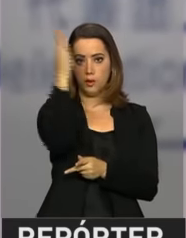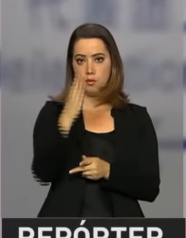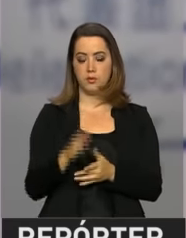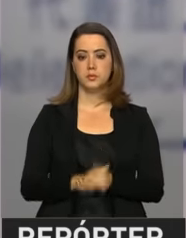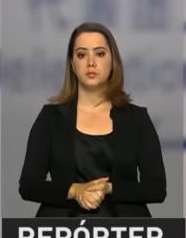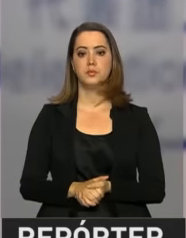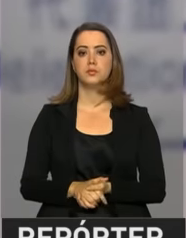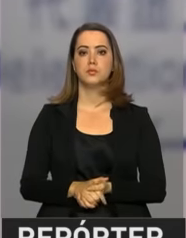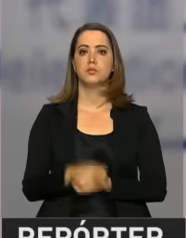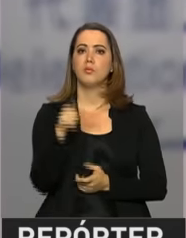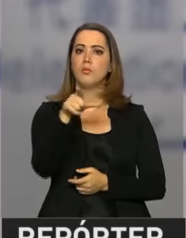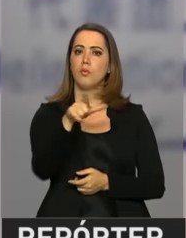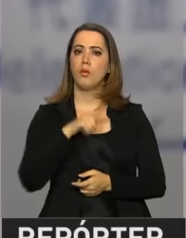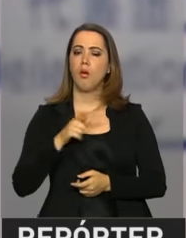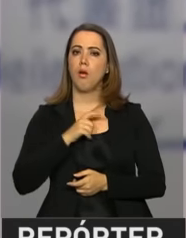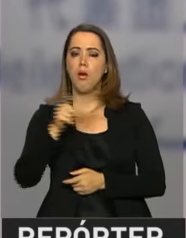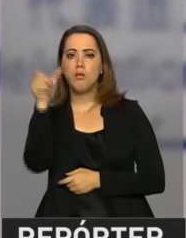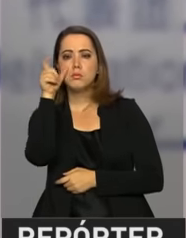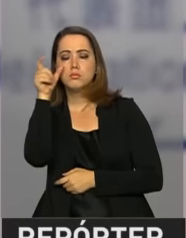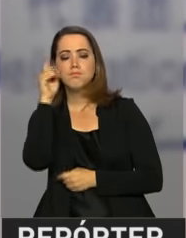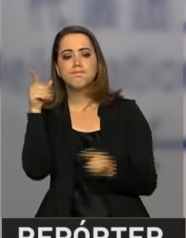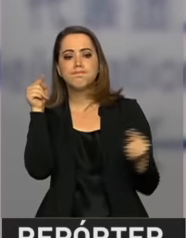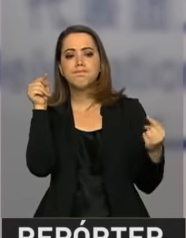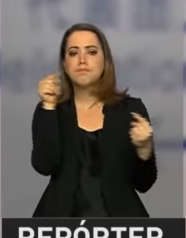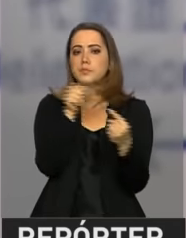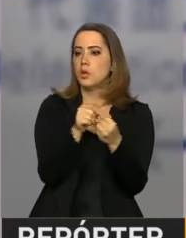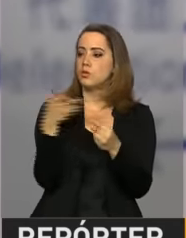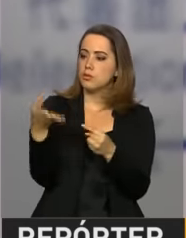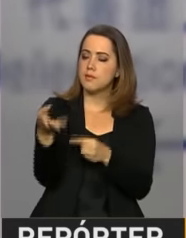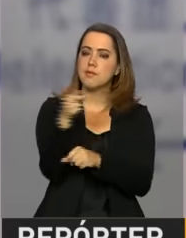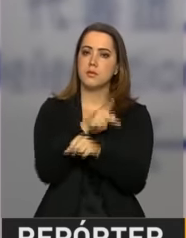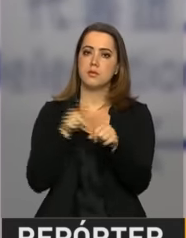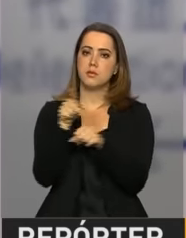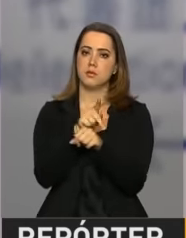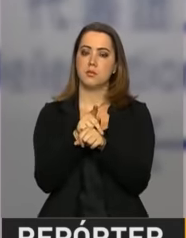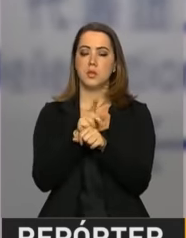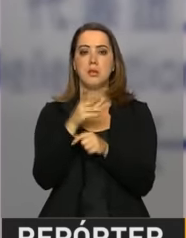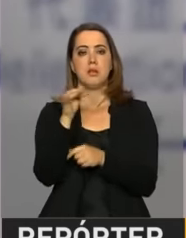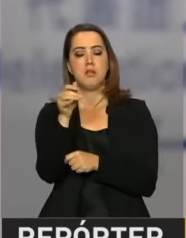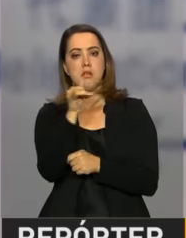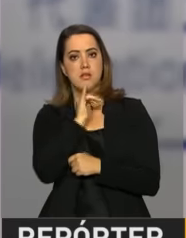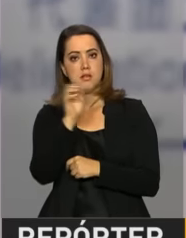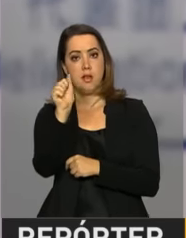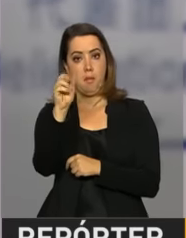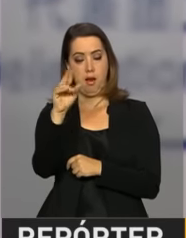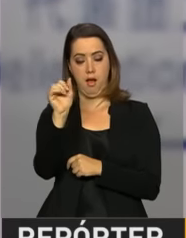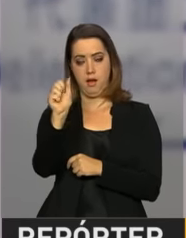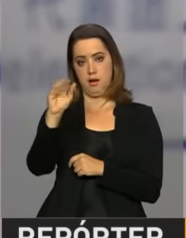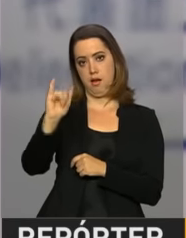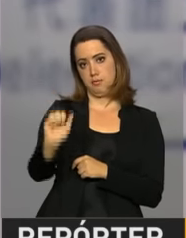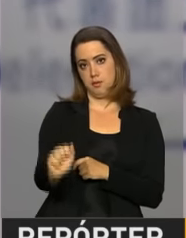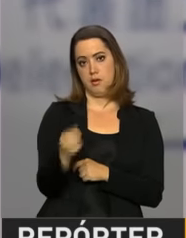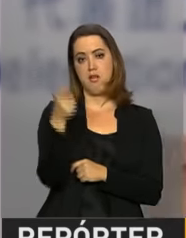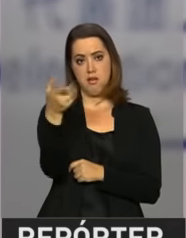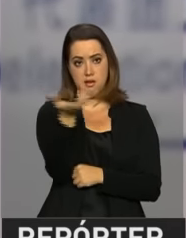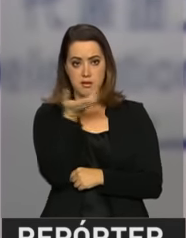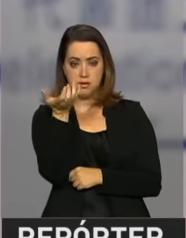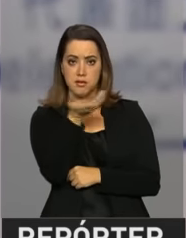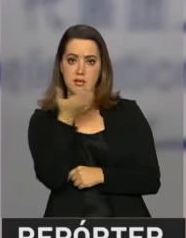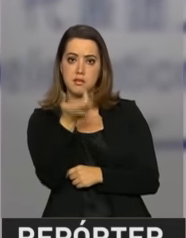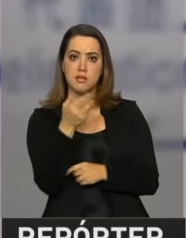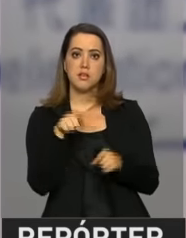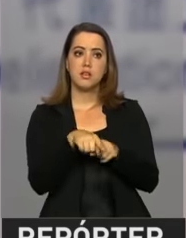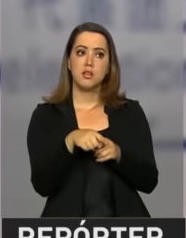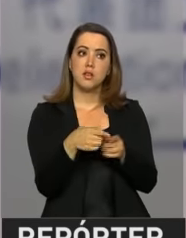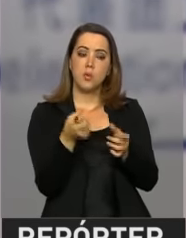com vistas, inclusive, a interesses objetivos desses países. No caso da Arábia, ficou claro que eles querem, estão dispostos